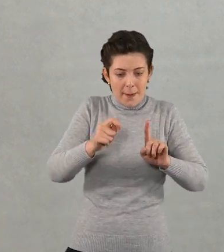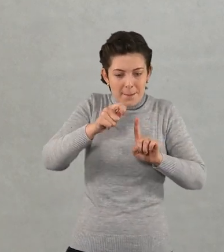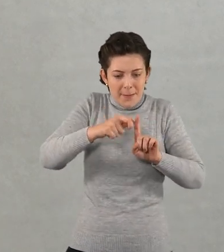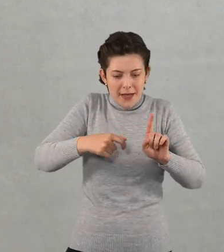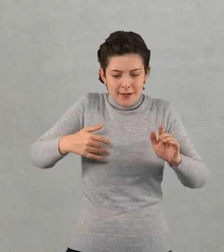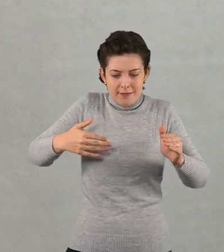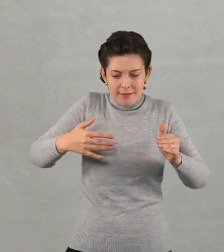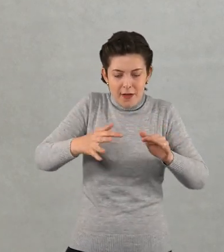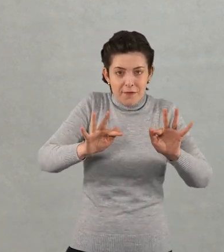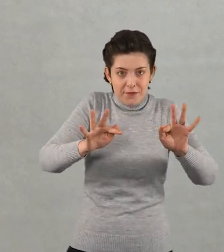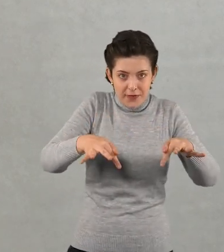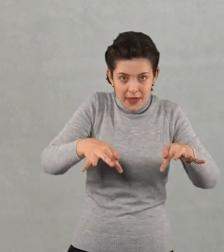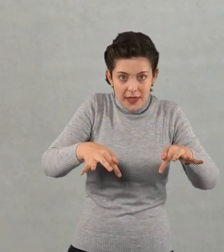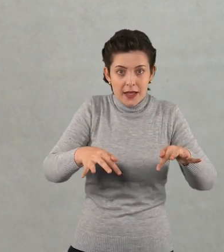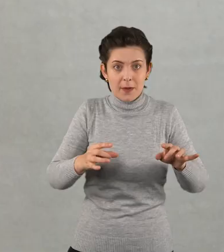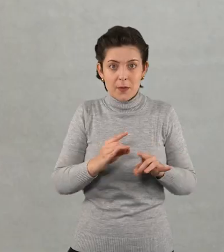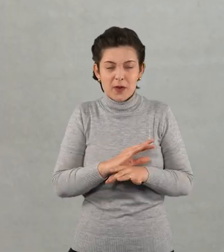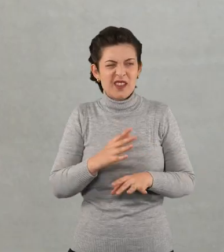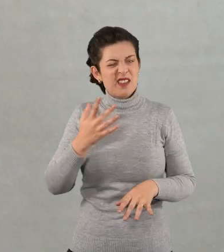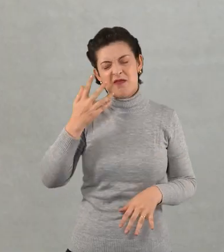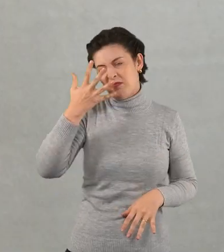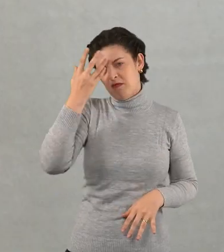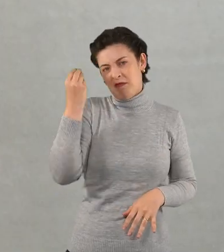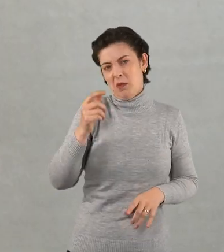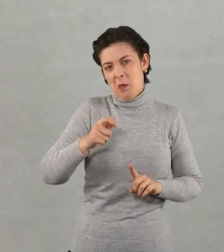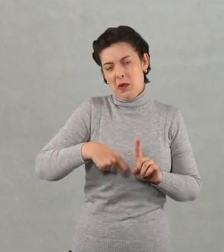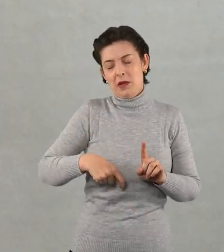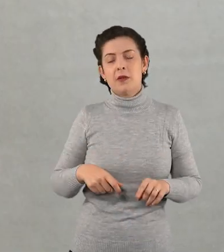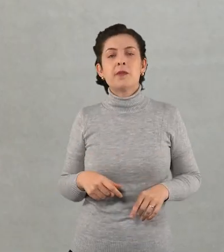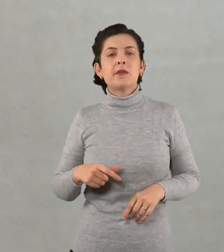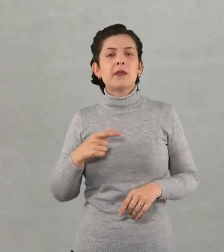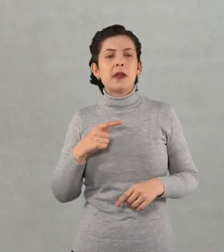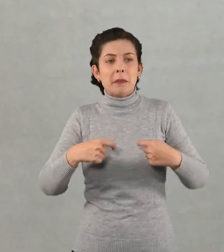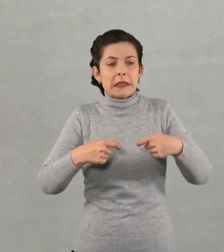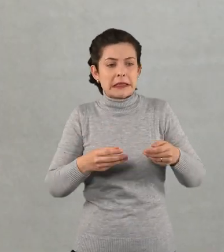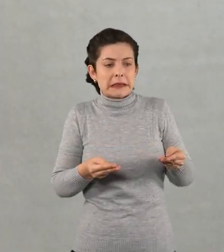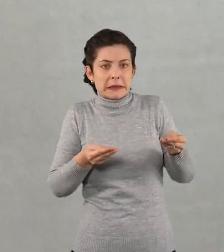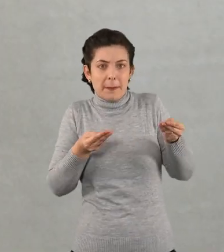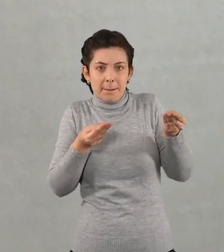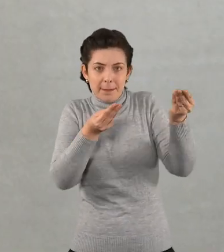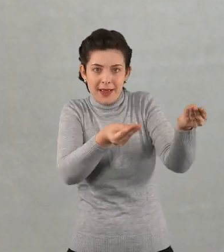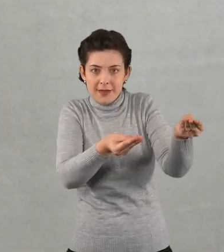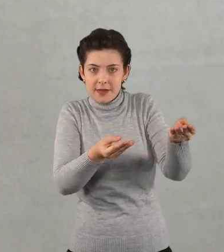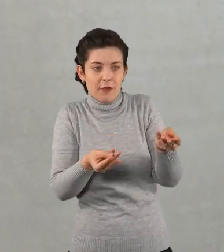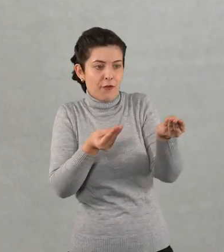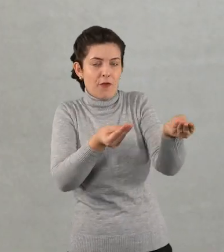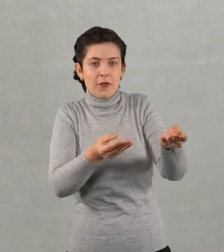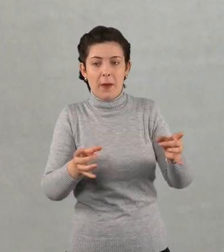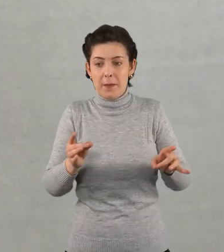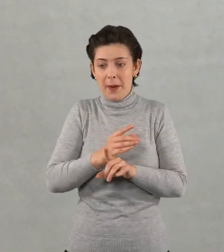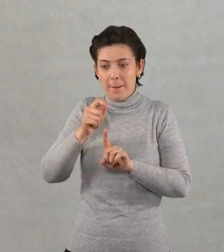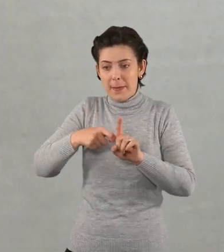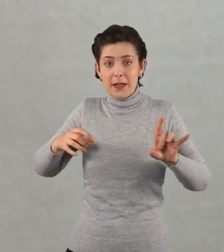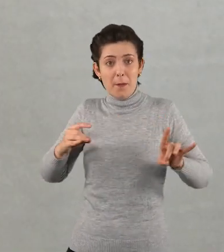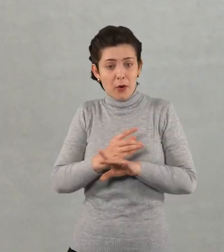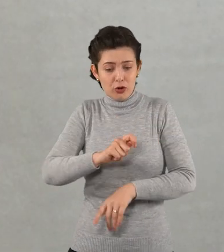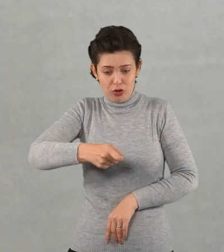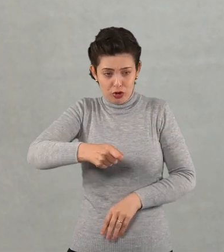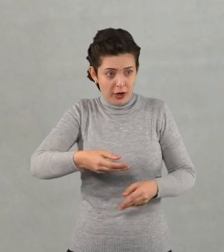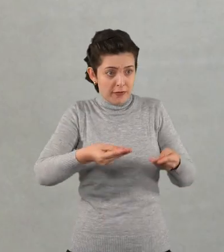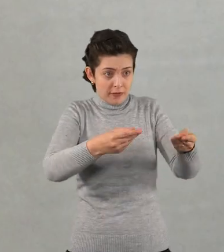quero que o senhor me dê um prazo para mim terminar esse mês. Eu não me lembro que mês era. Nós estamos aqui, eu tenho que entregar esse